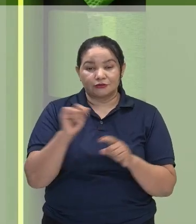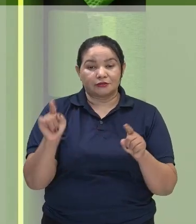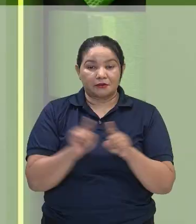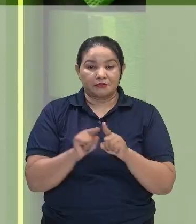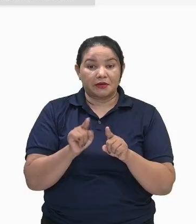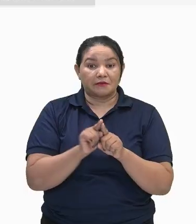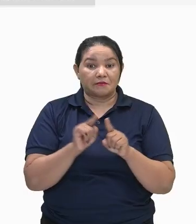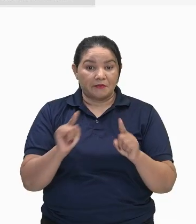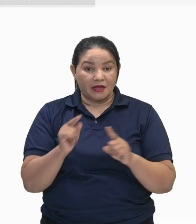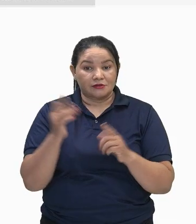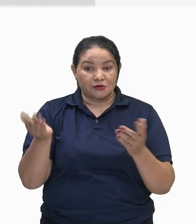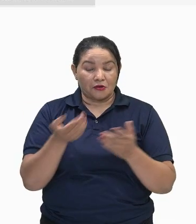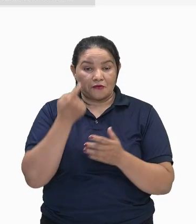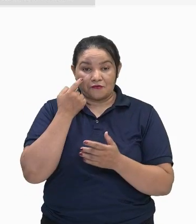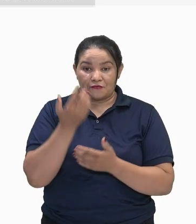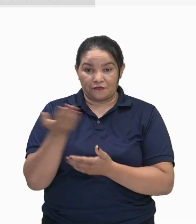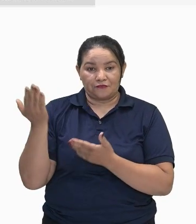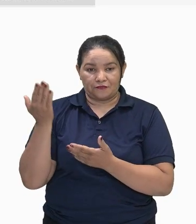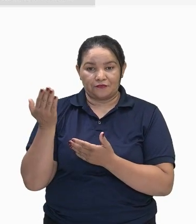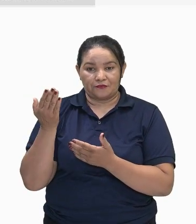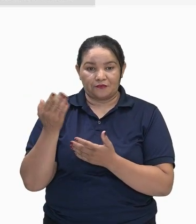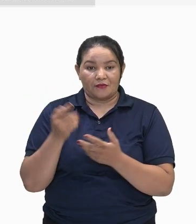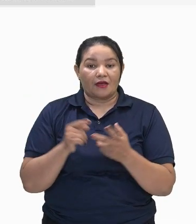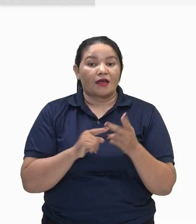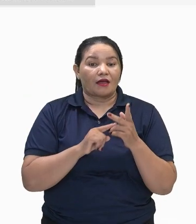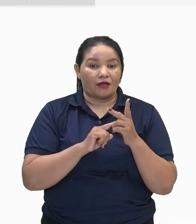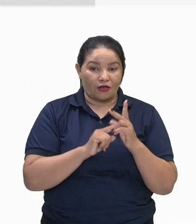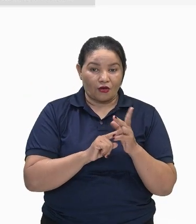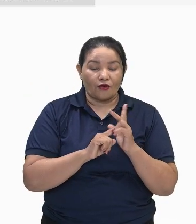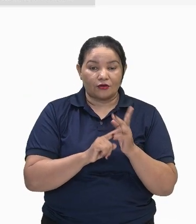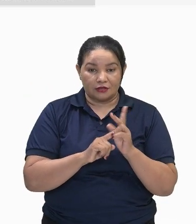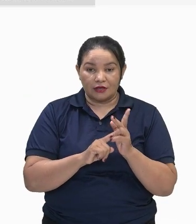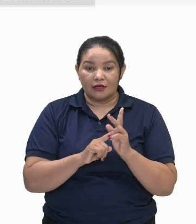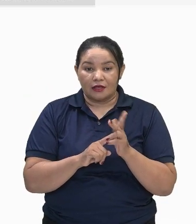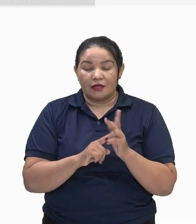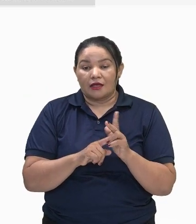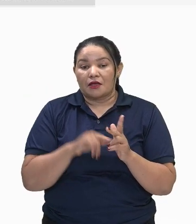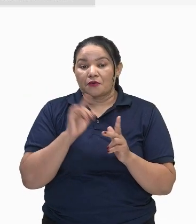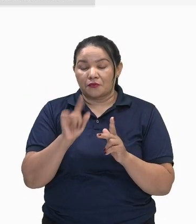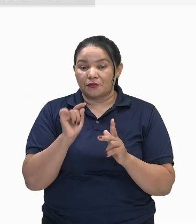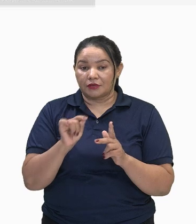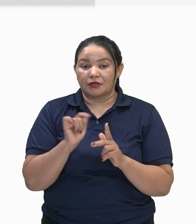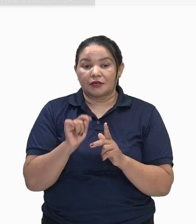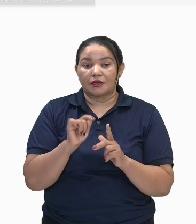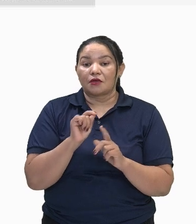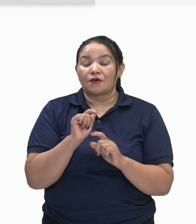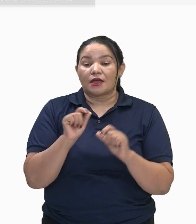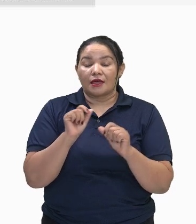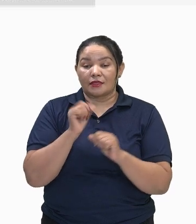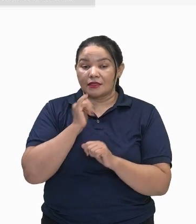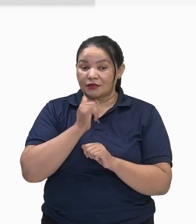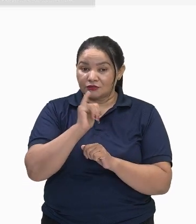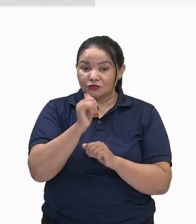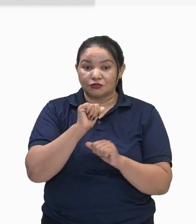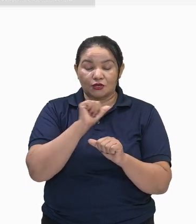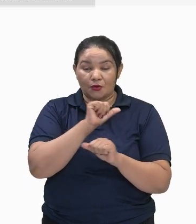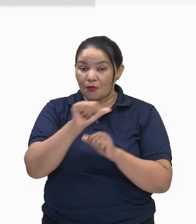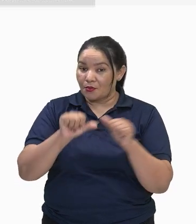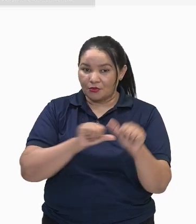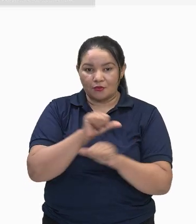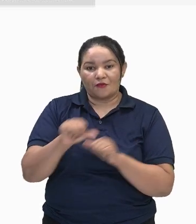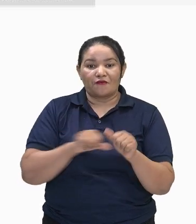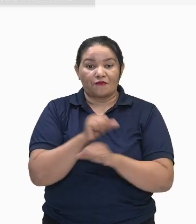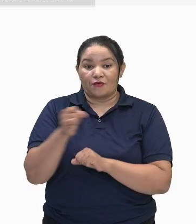usinas eólicas. Então, as usinas eólicas são uma fonte de energia renovável que